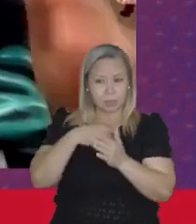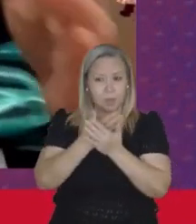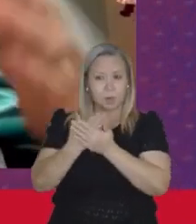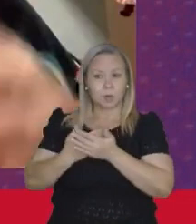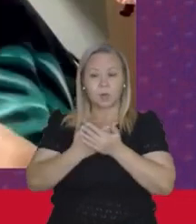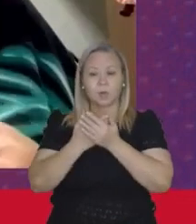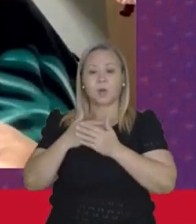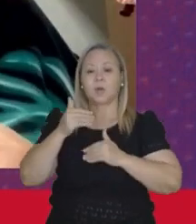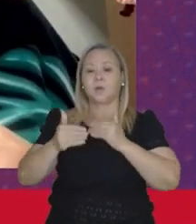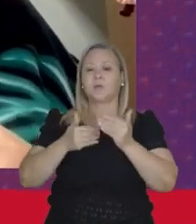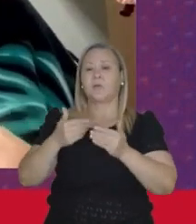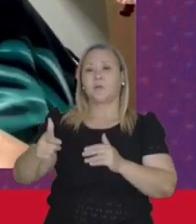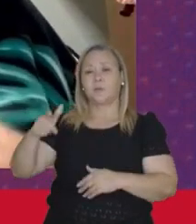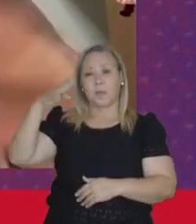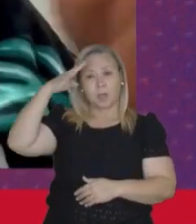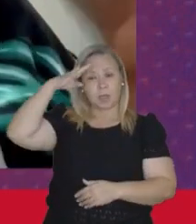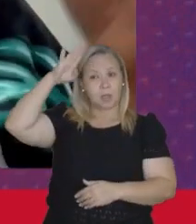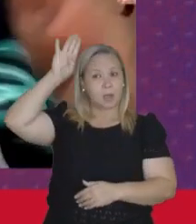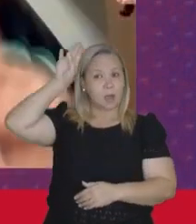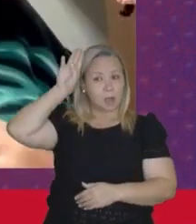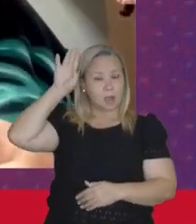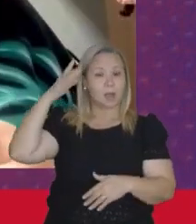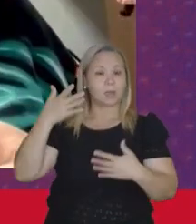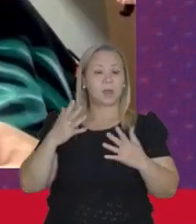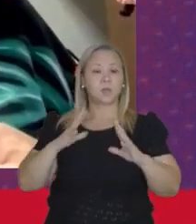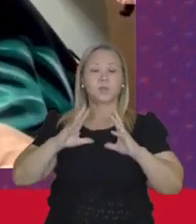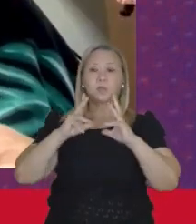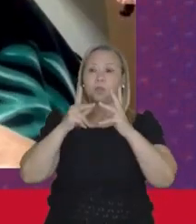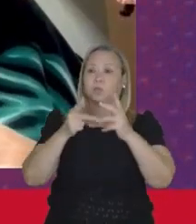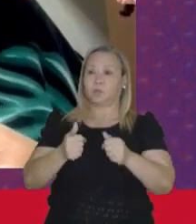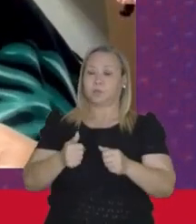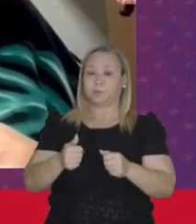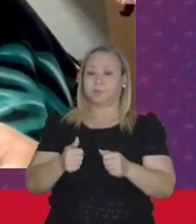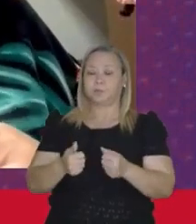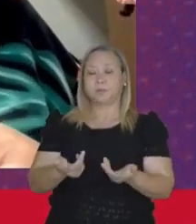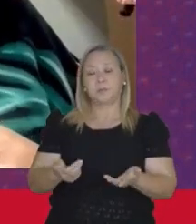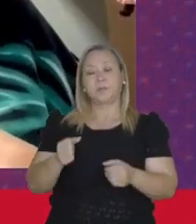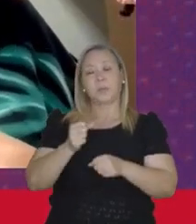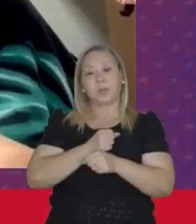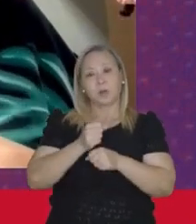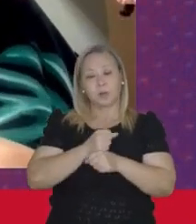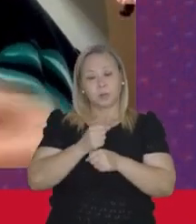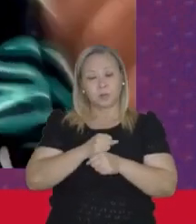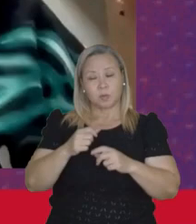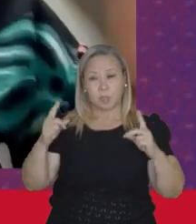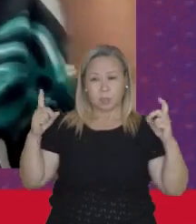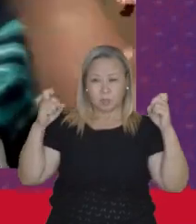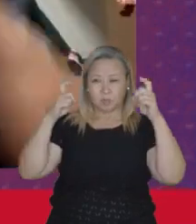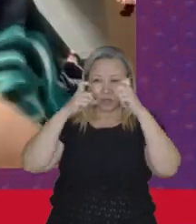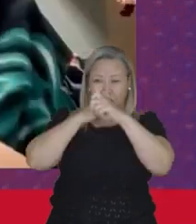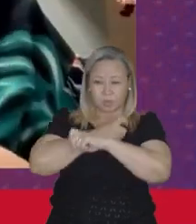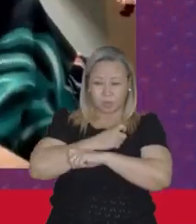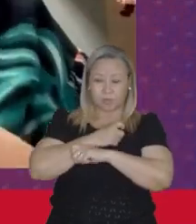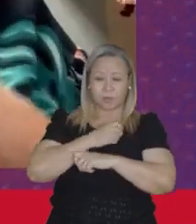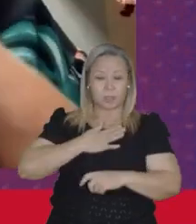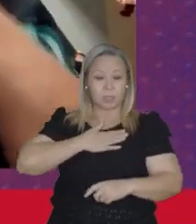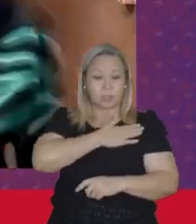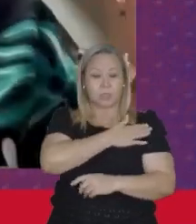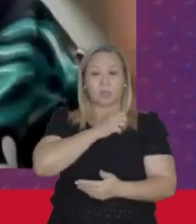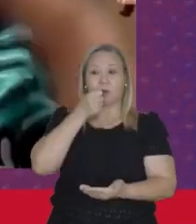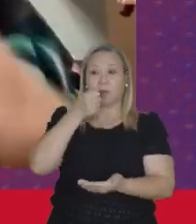ao desenvolvimento acadêmico, nos anos de chumbo da ditadura militar, e